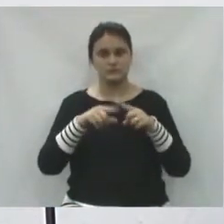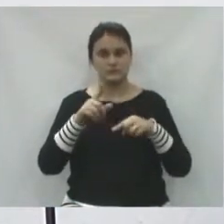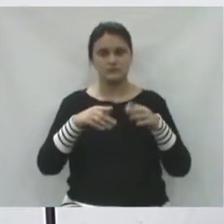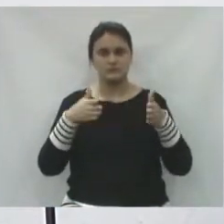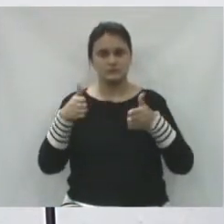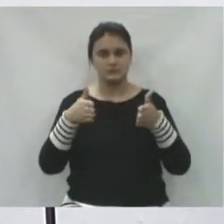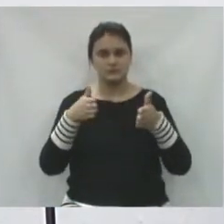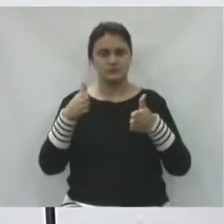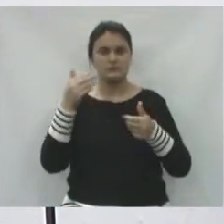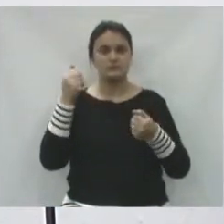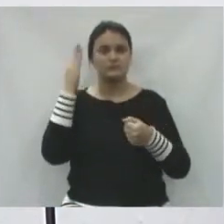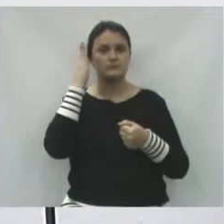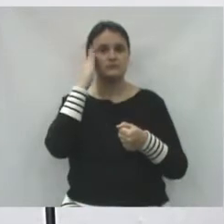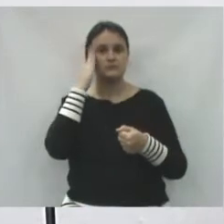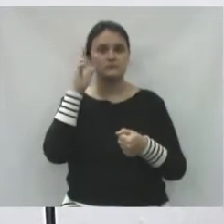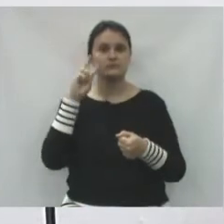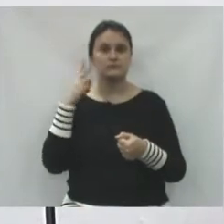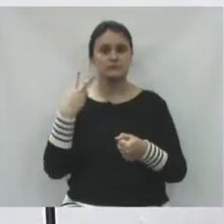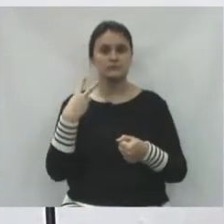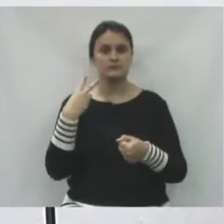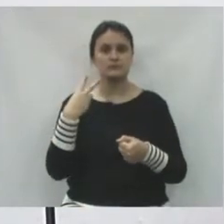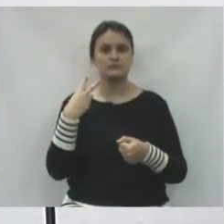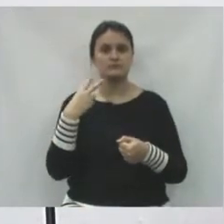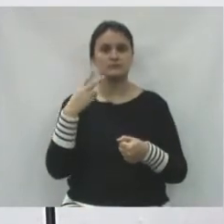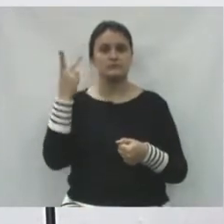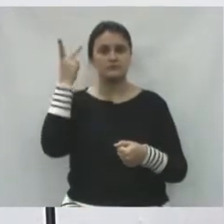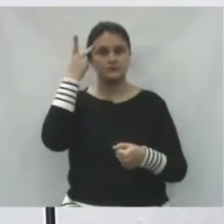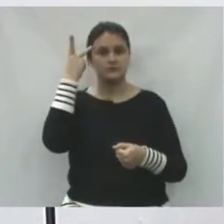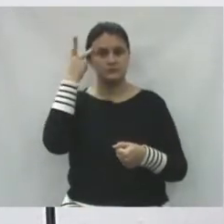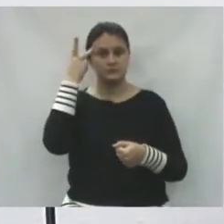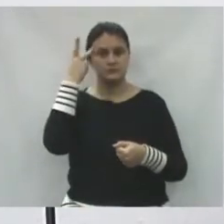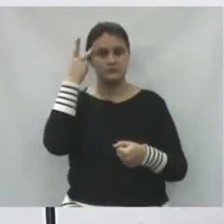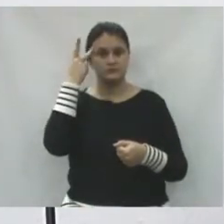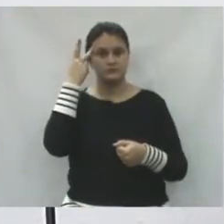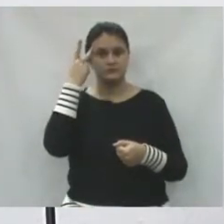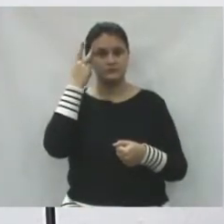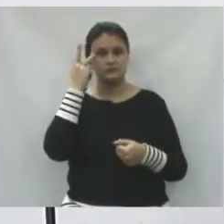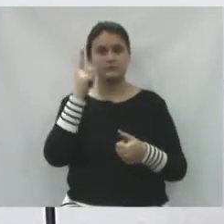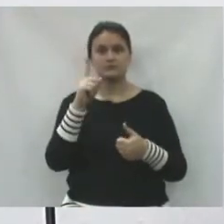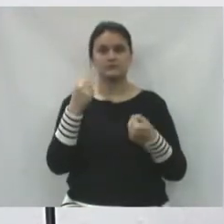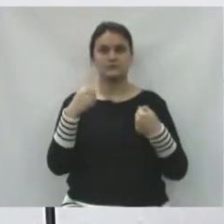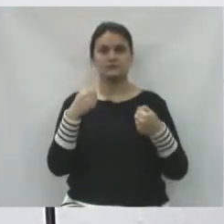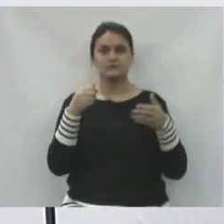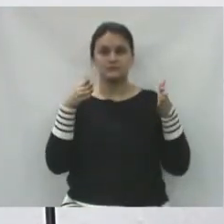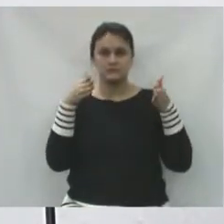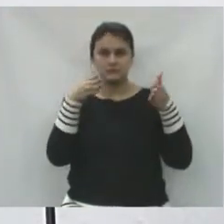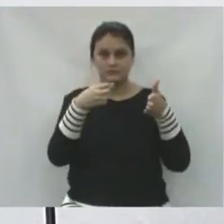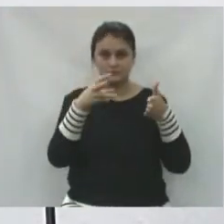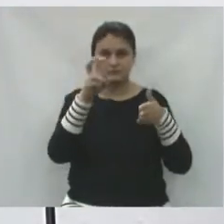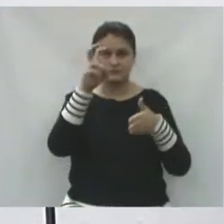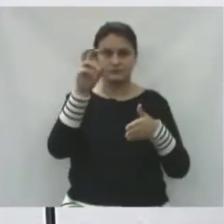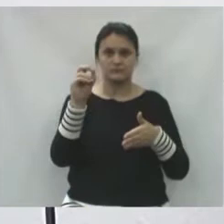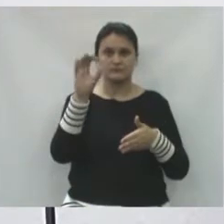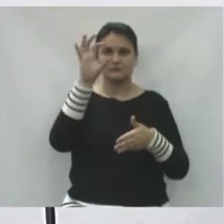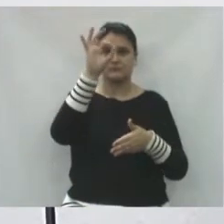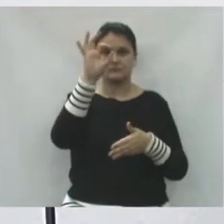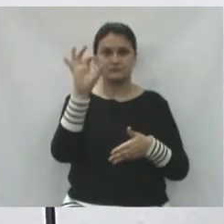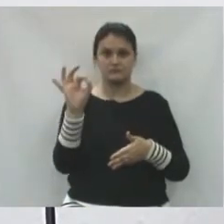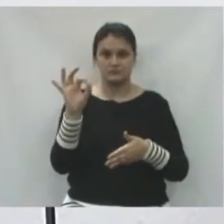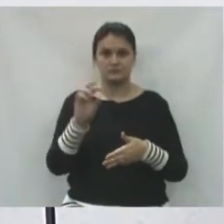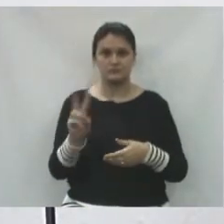tramitação, entenderam os vereadores de São Paulo, a princípio, pela não necessidade de destinar